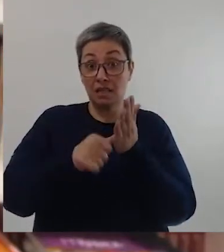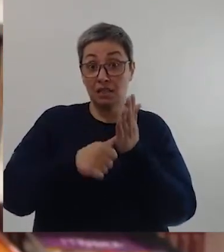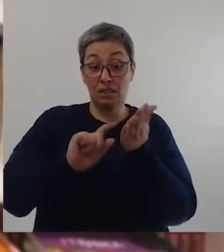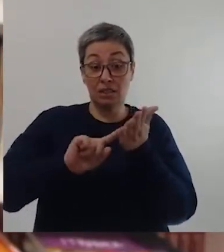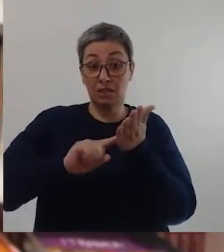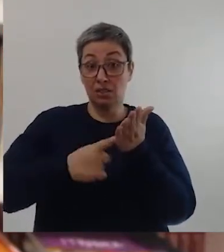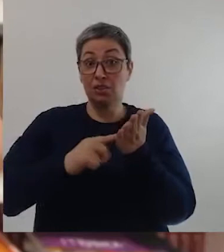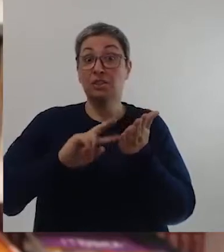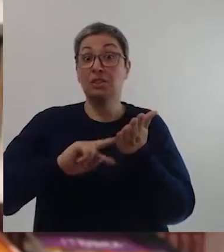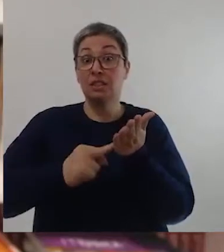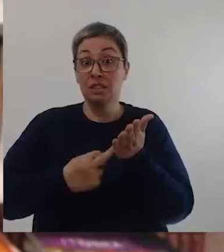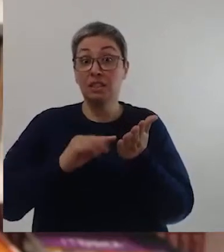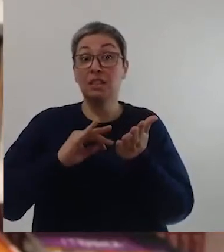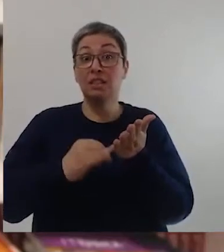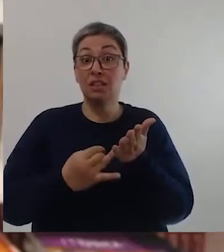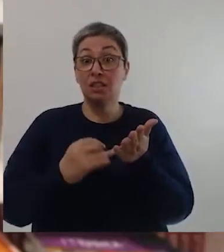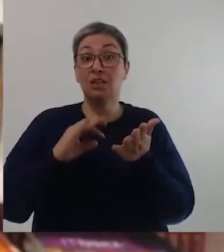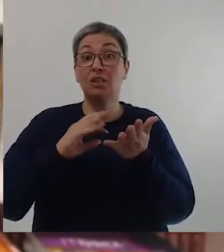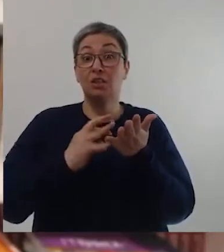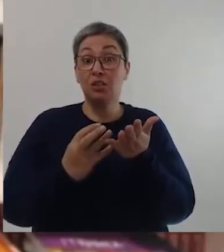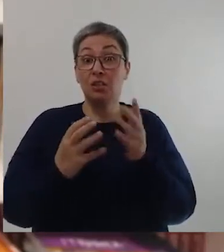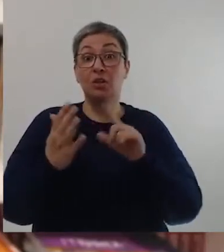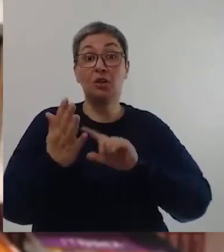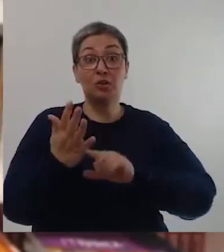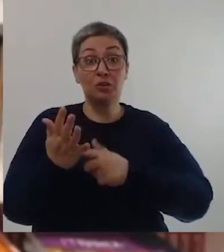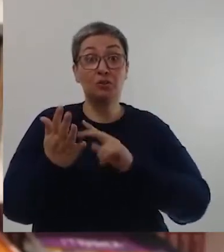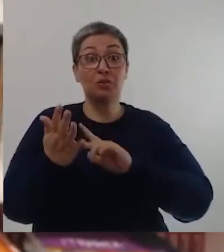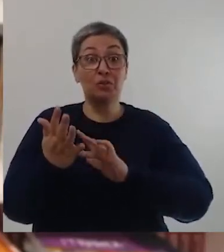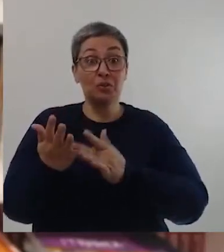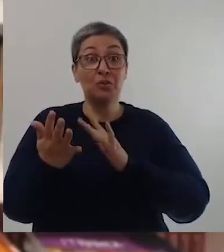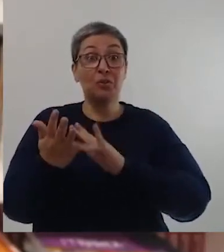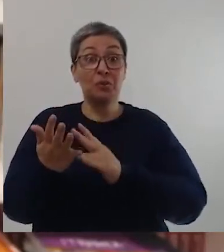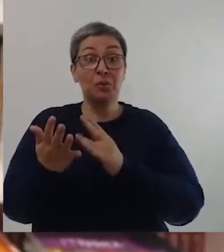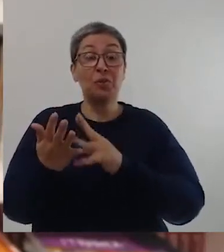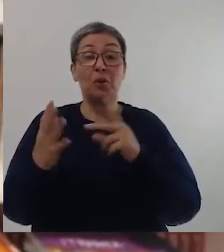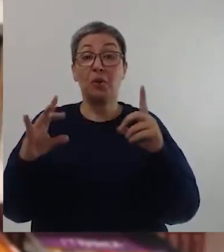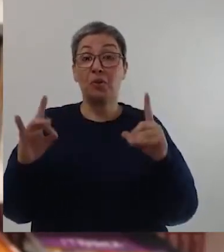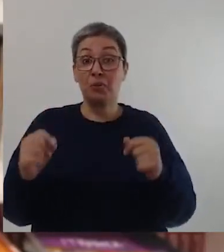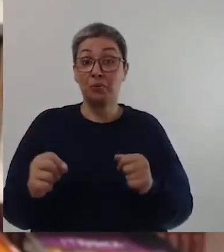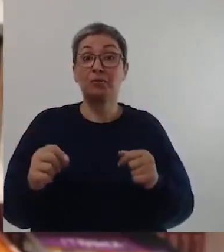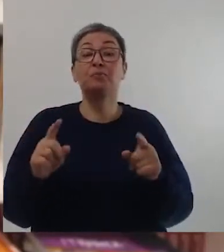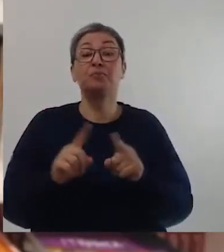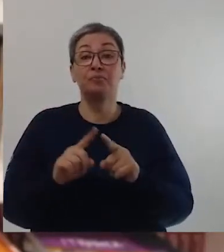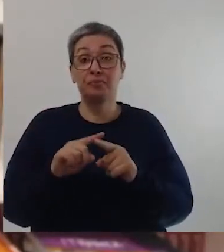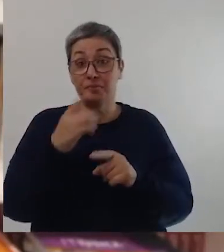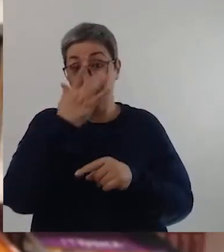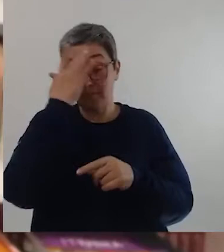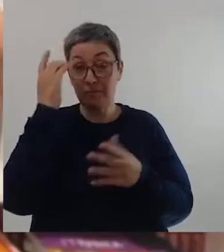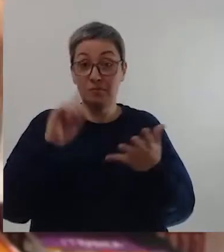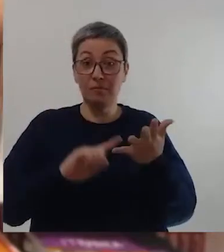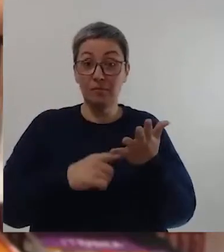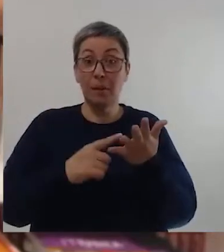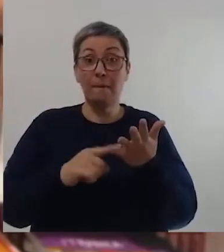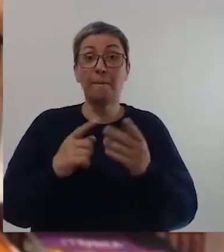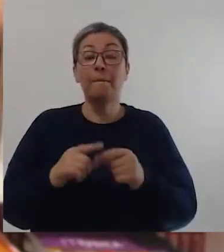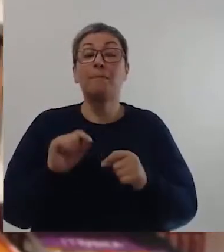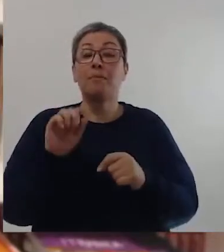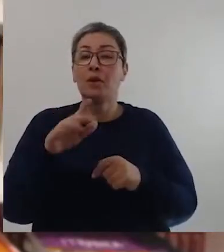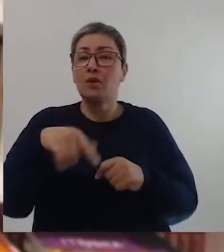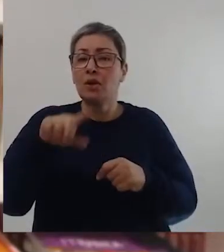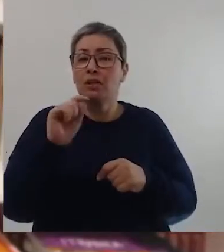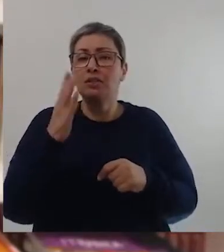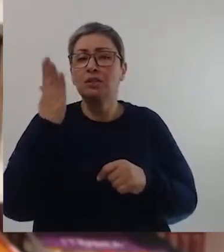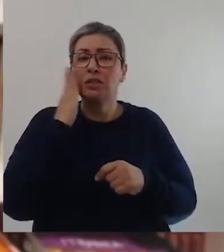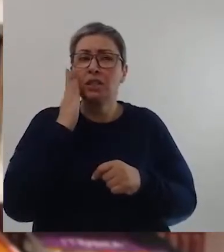é coletada a digitais de todos os dedos da pessoa né todos os dedinhos